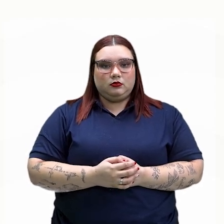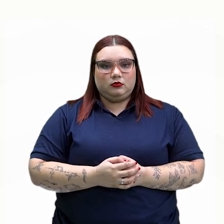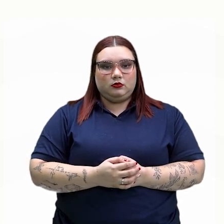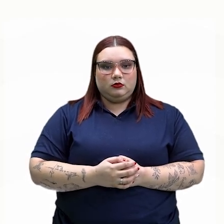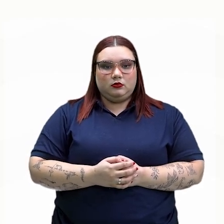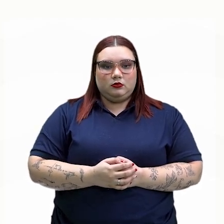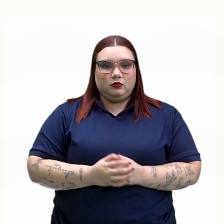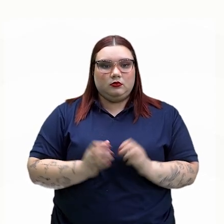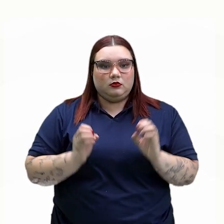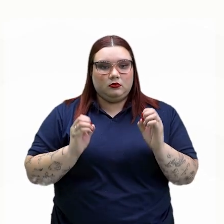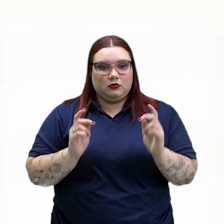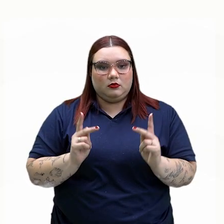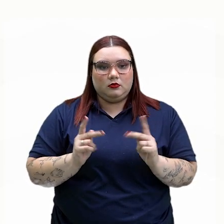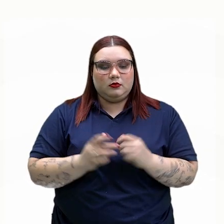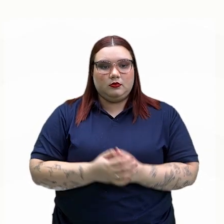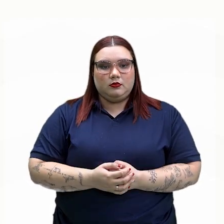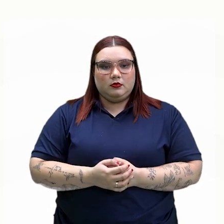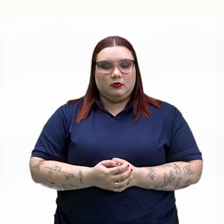beleza? Tranquilo?